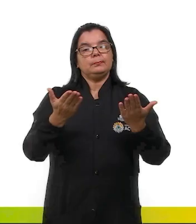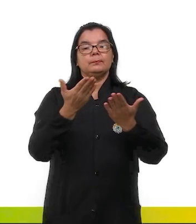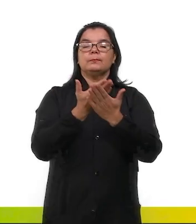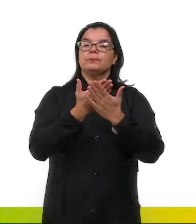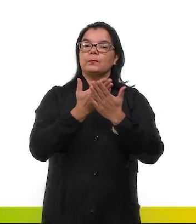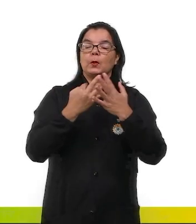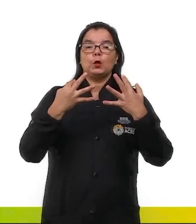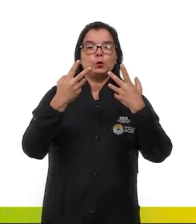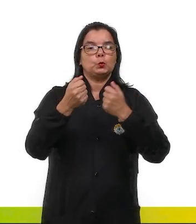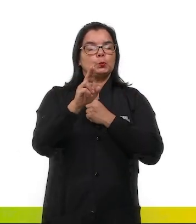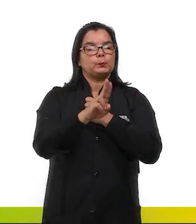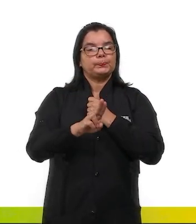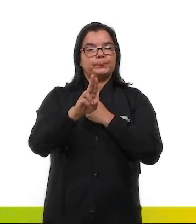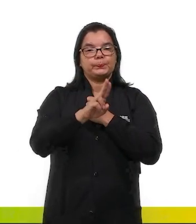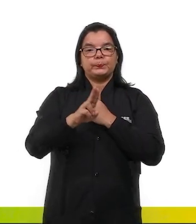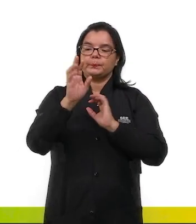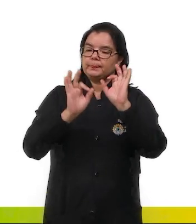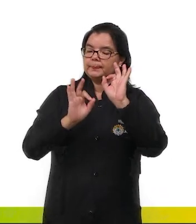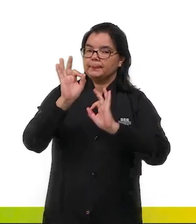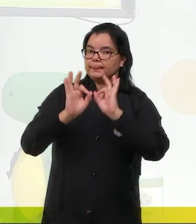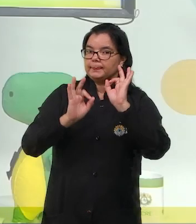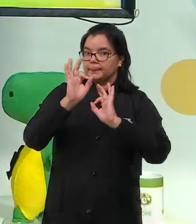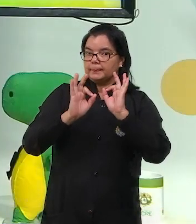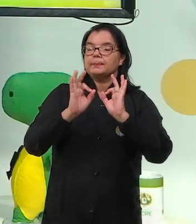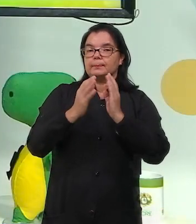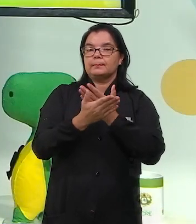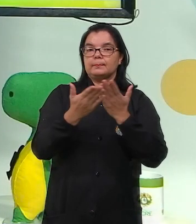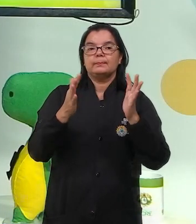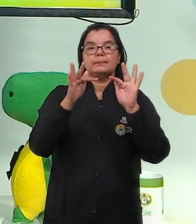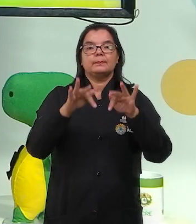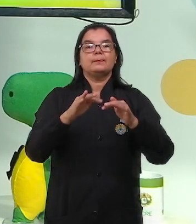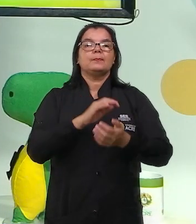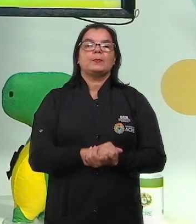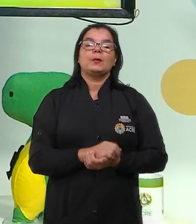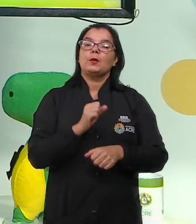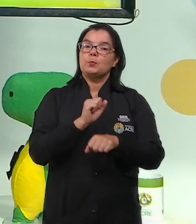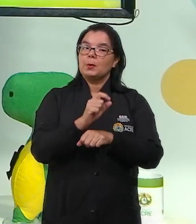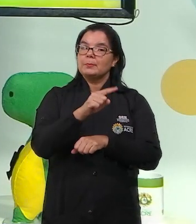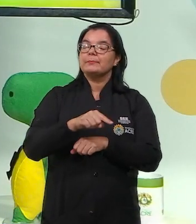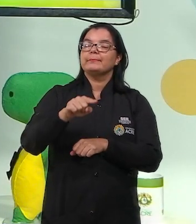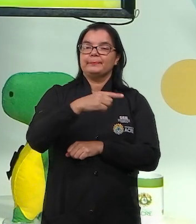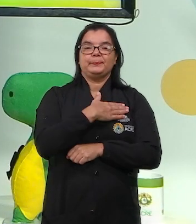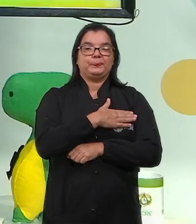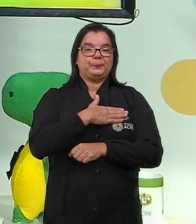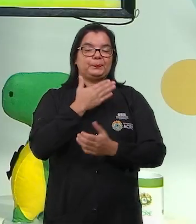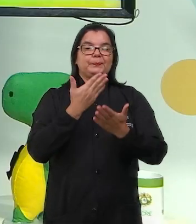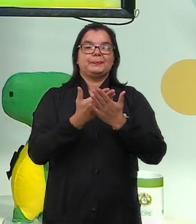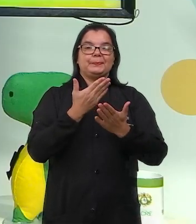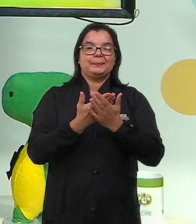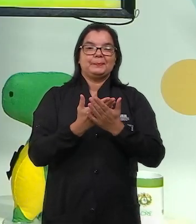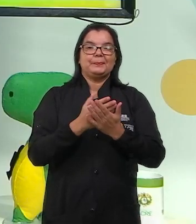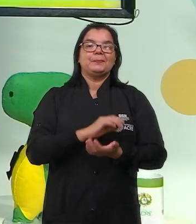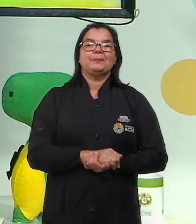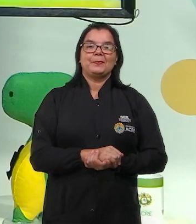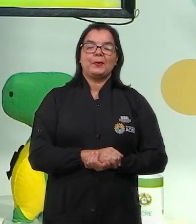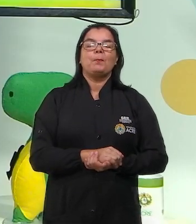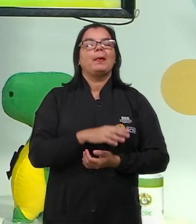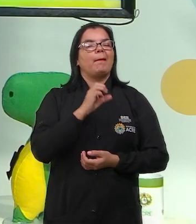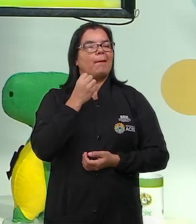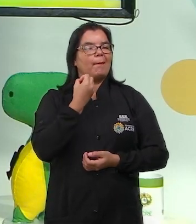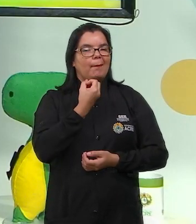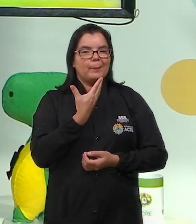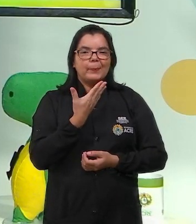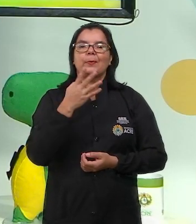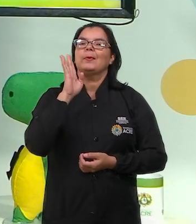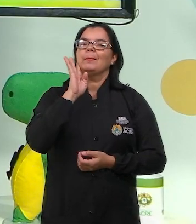aula, tudo que foi utilizado para chegar aqui nesse produto final. Espero que vocês tenham gostado da aula, é uma aula bem